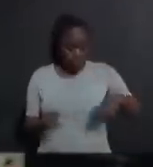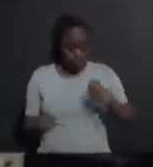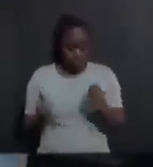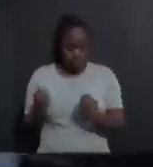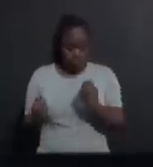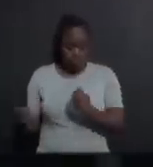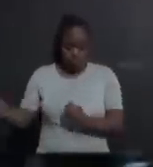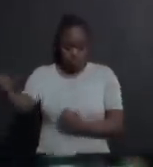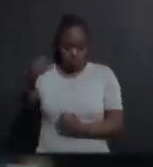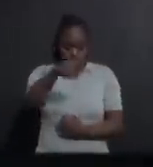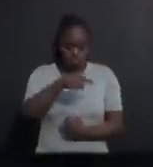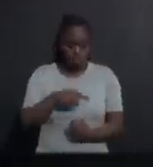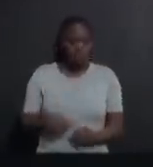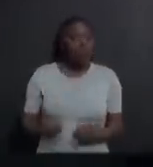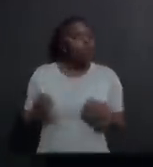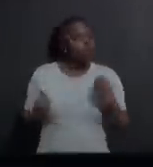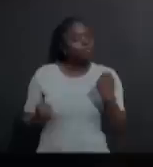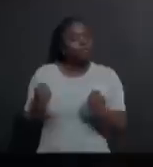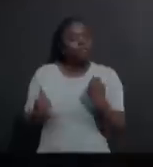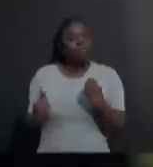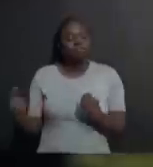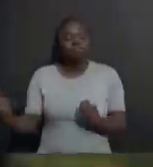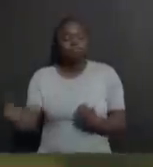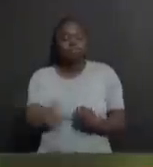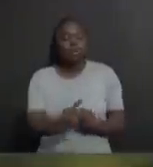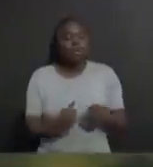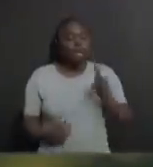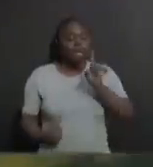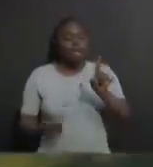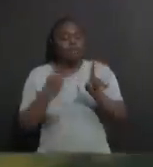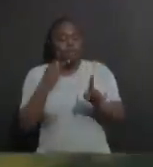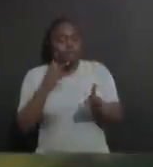Aí ficaram dando volta. Aí uma hora um deles falou: para!